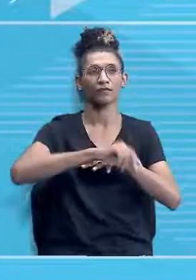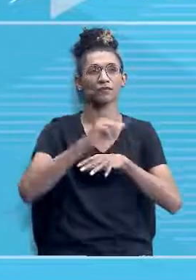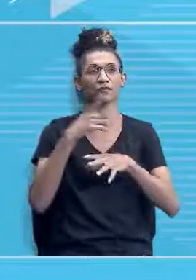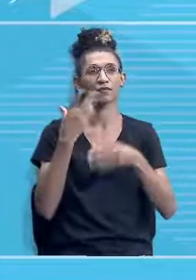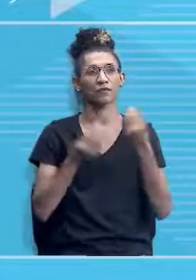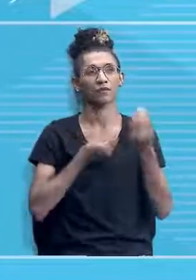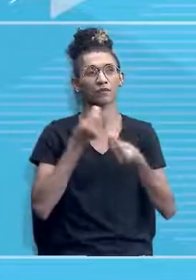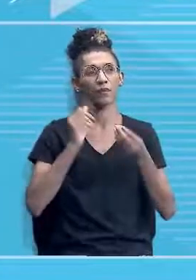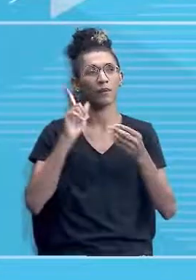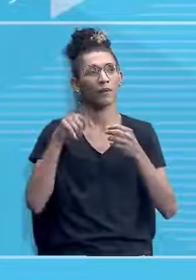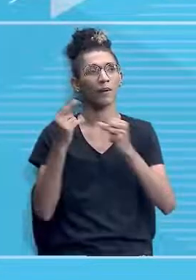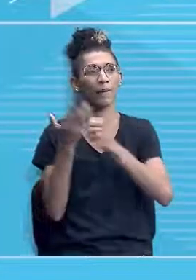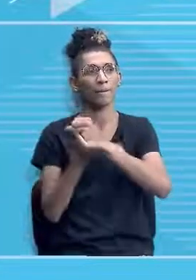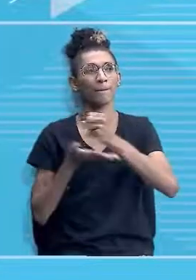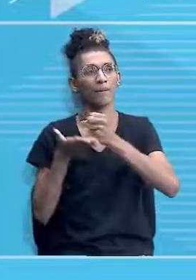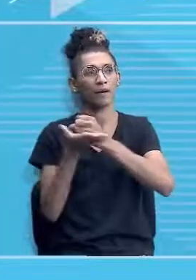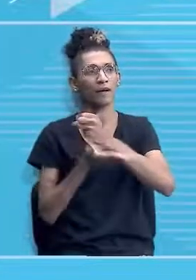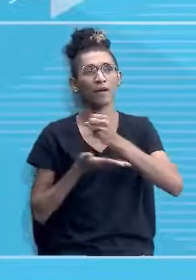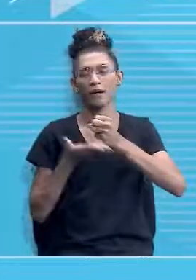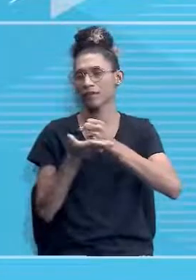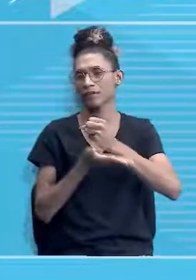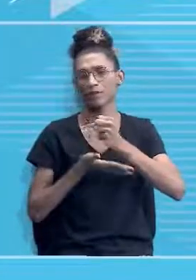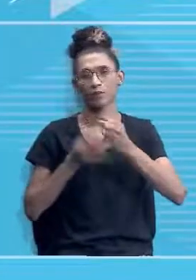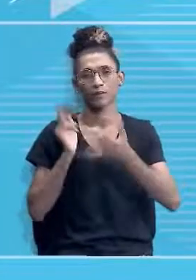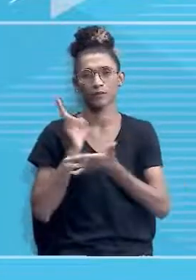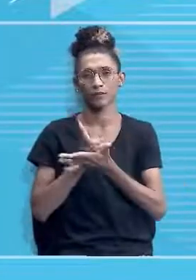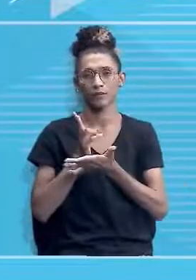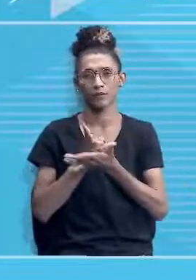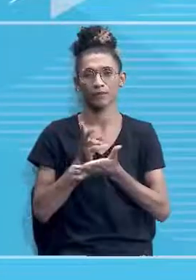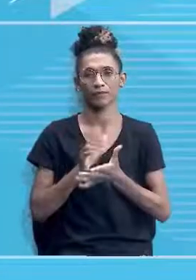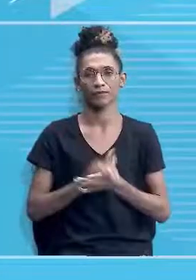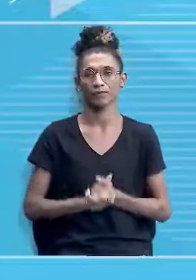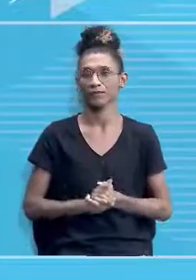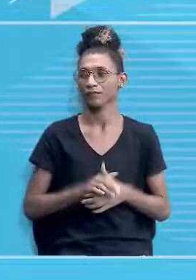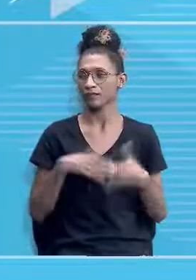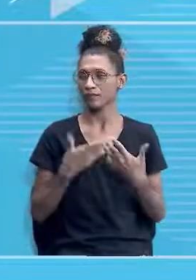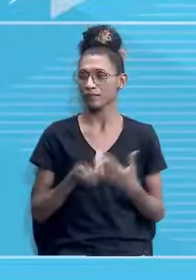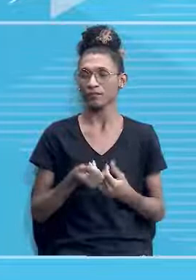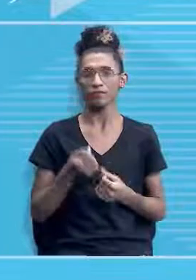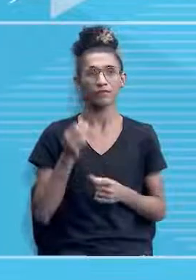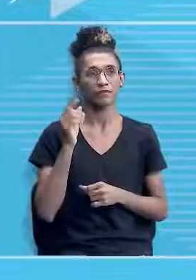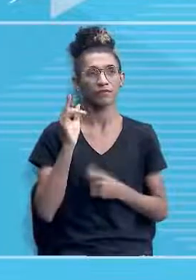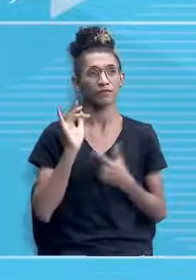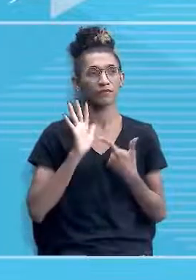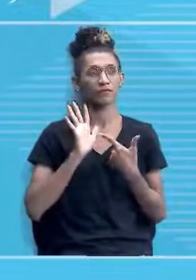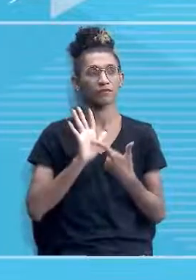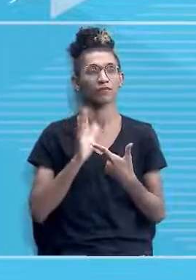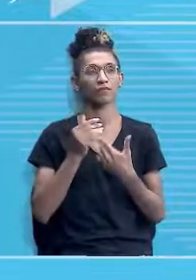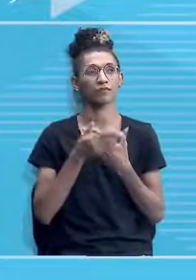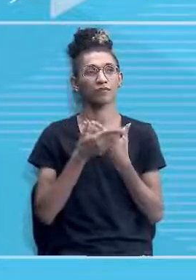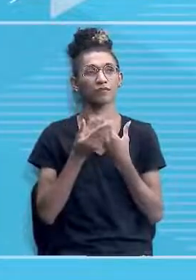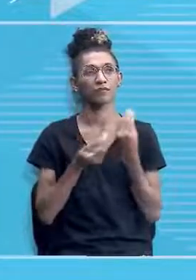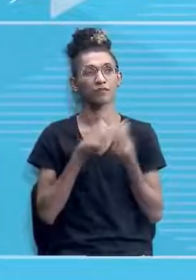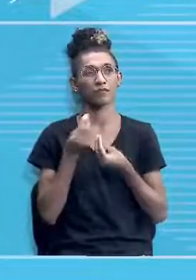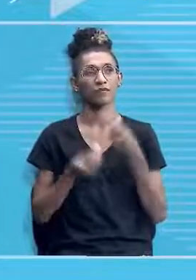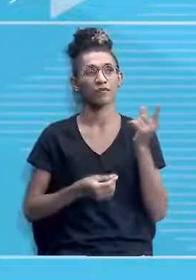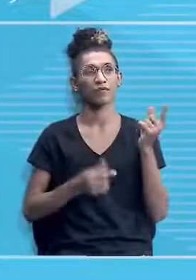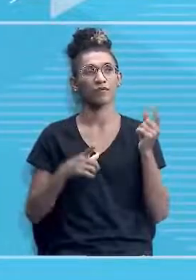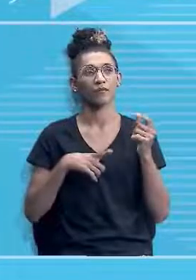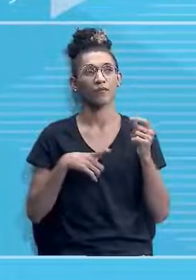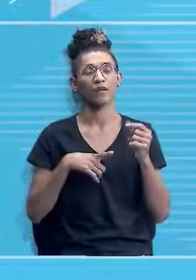acentuadamente básico mesmo cara até acentuadamente básico e aqui meus amigos eu tô colocando uma ordem